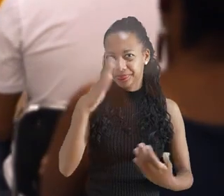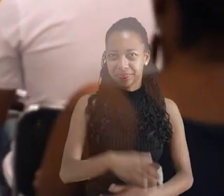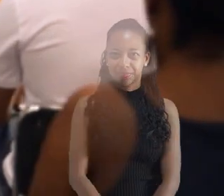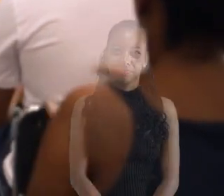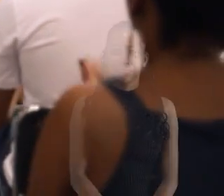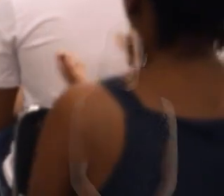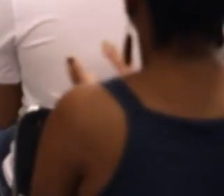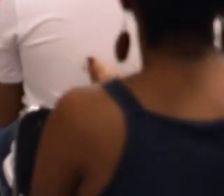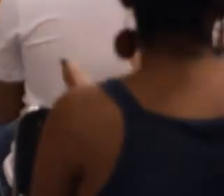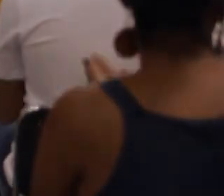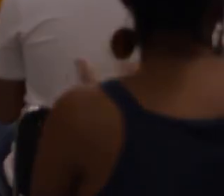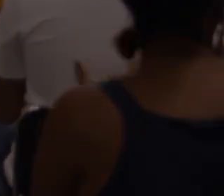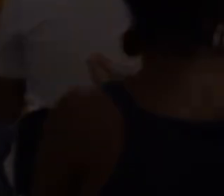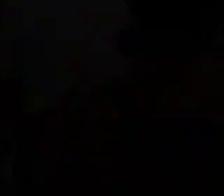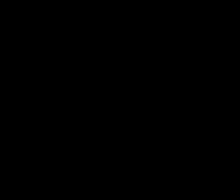gente